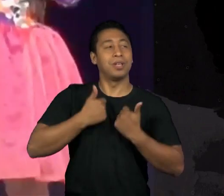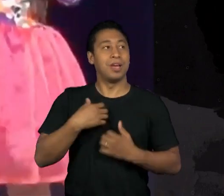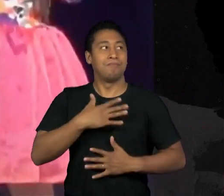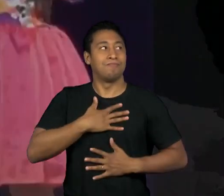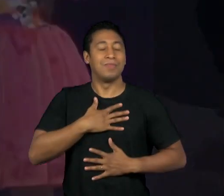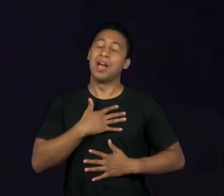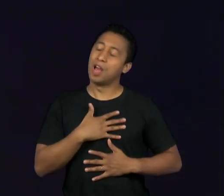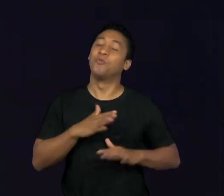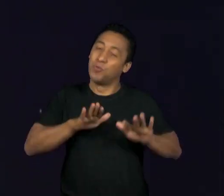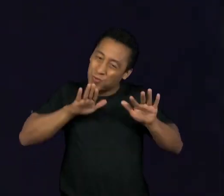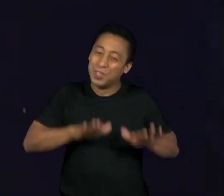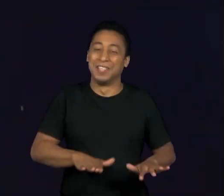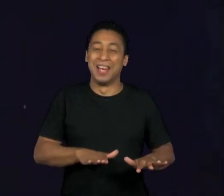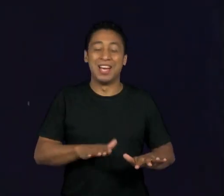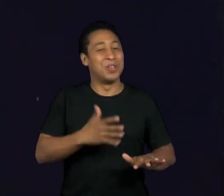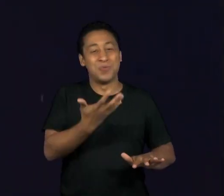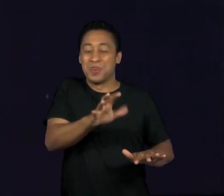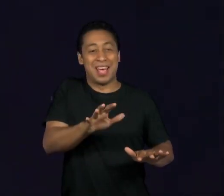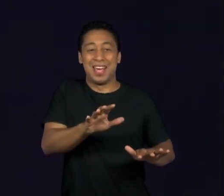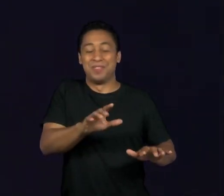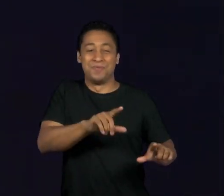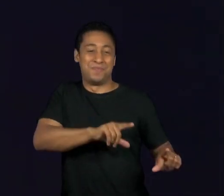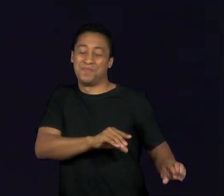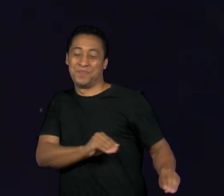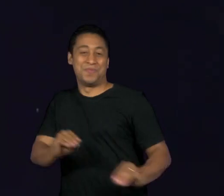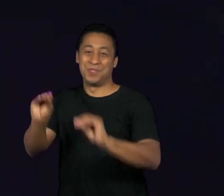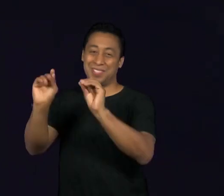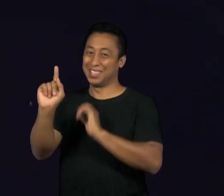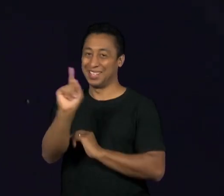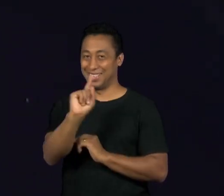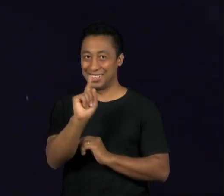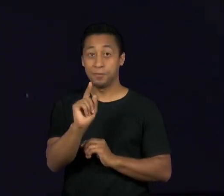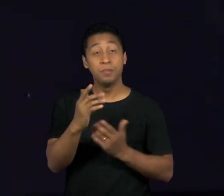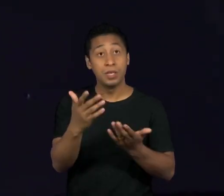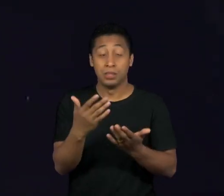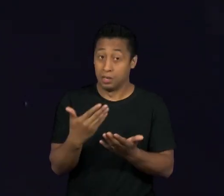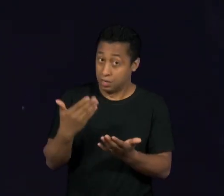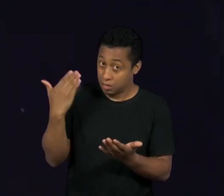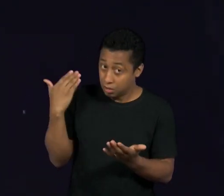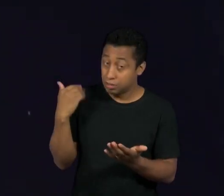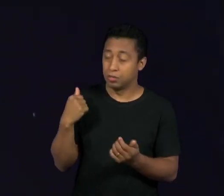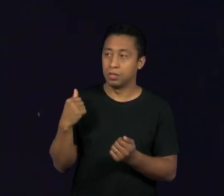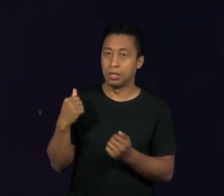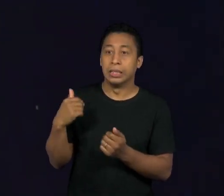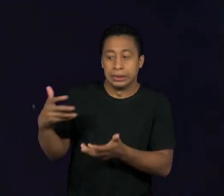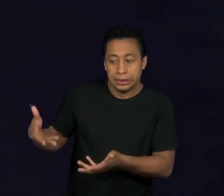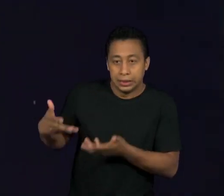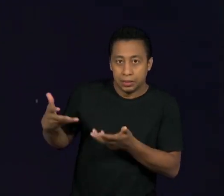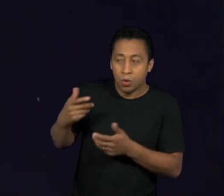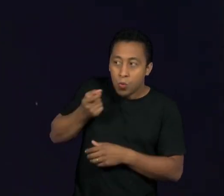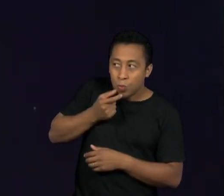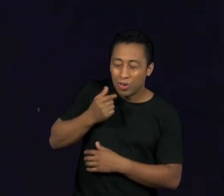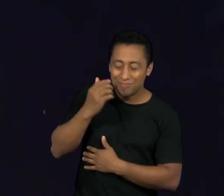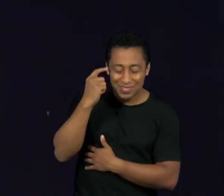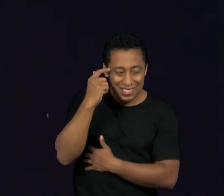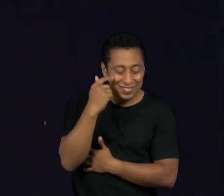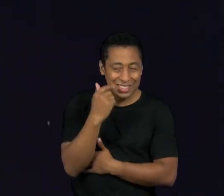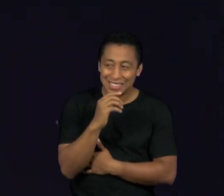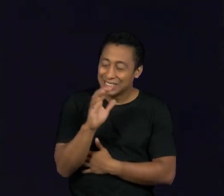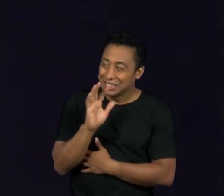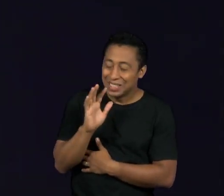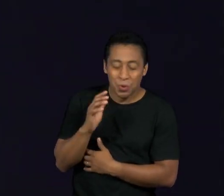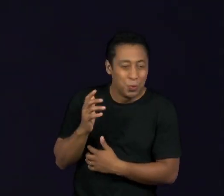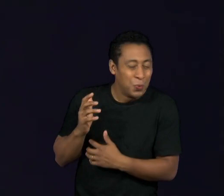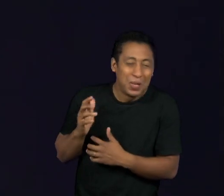tira. Quando eu criei a Luana, como eu falei anteriormente, eu não queria fazer humor. Então, não tinha por que eu criar